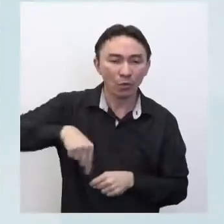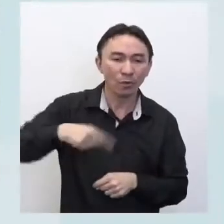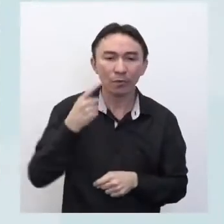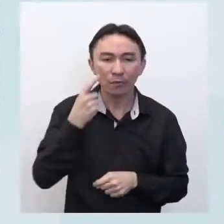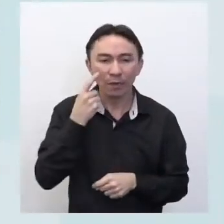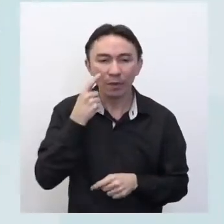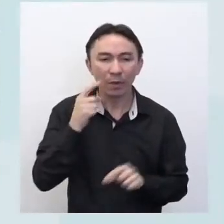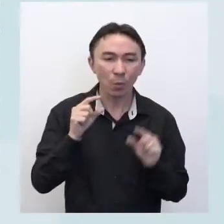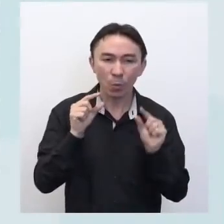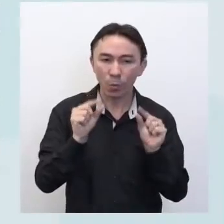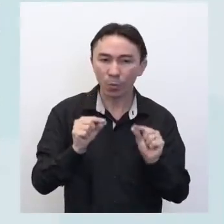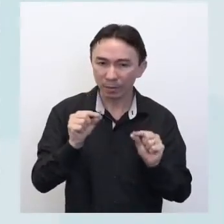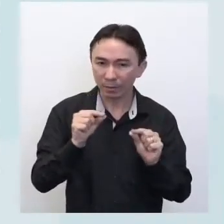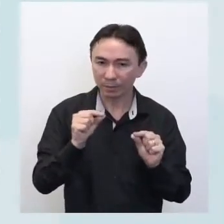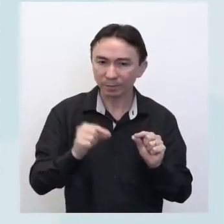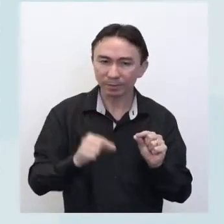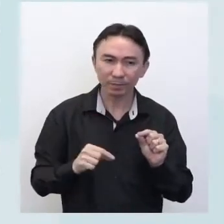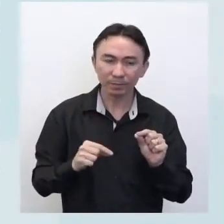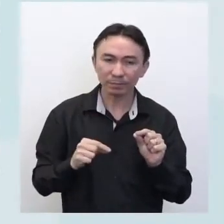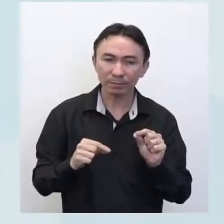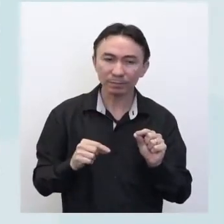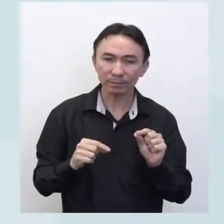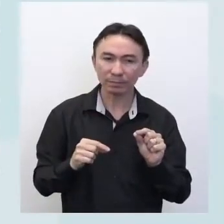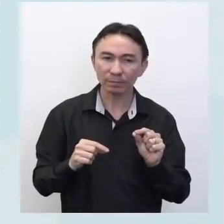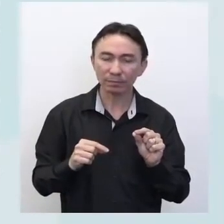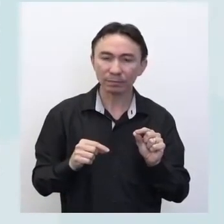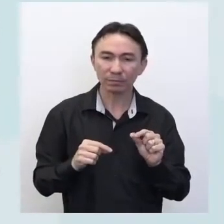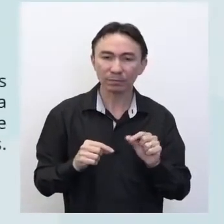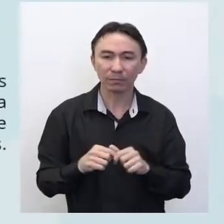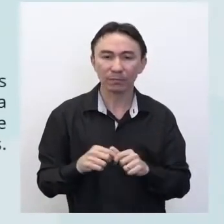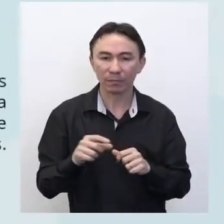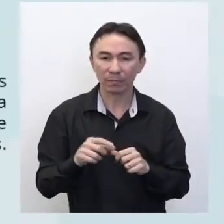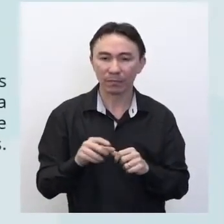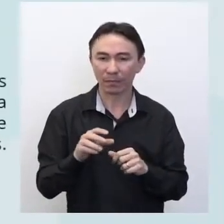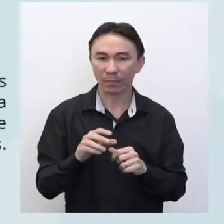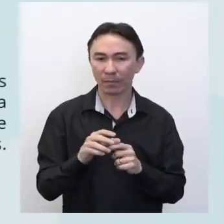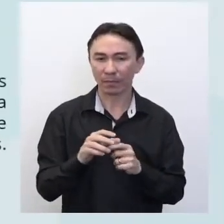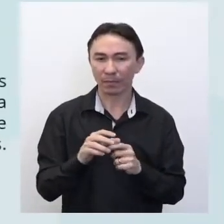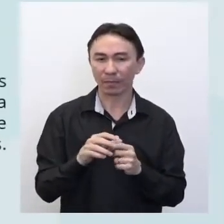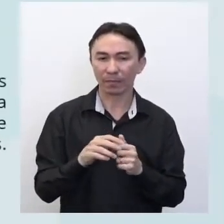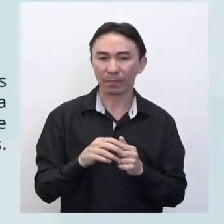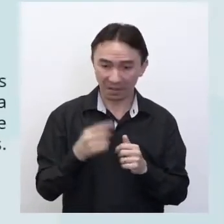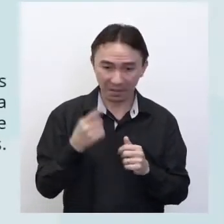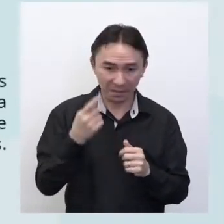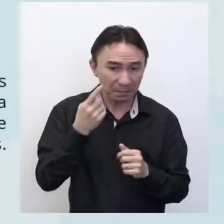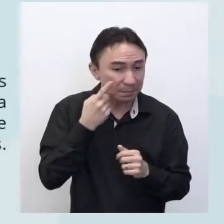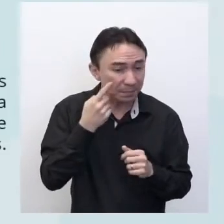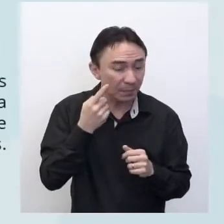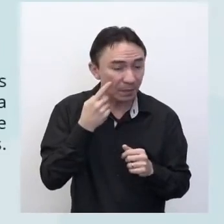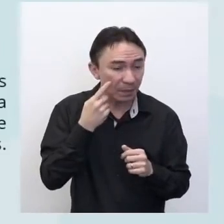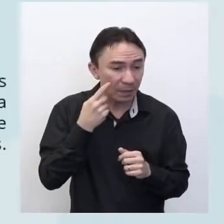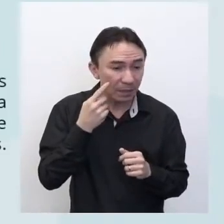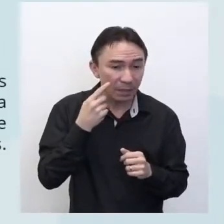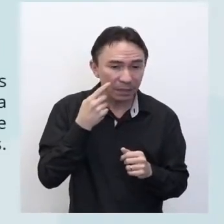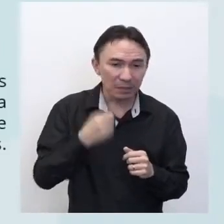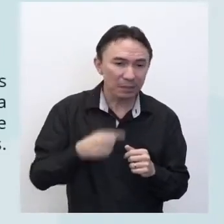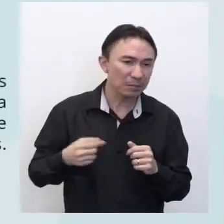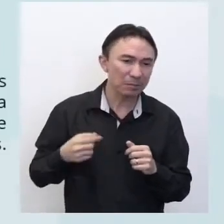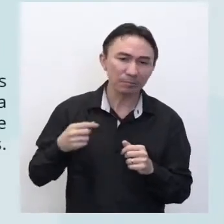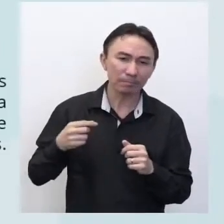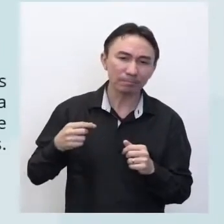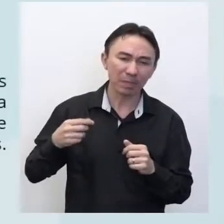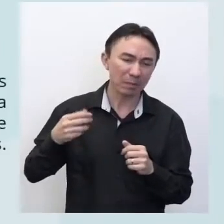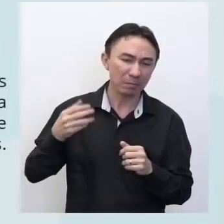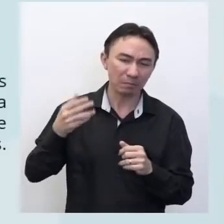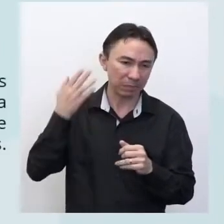que ao longo... antes, por favor, uma telinha antes. A gente vai ver que ao longo no